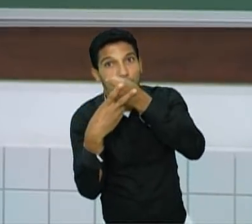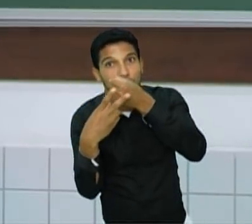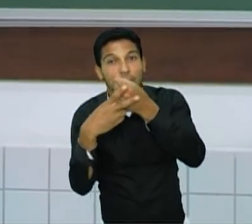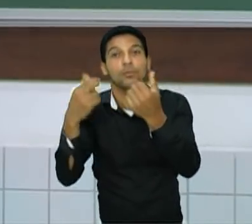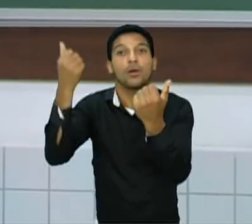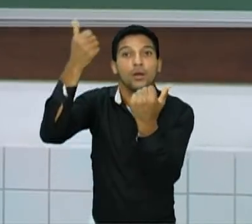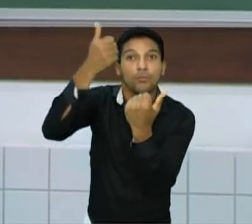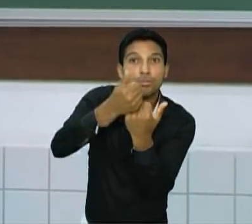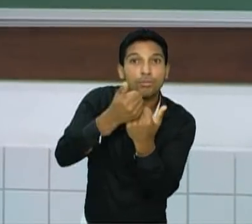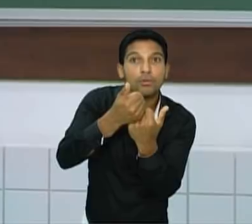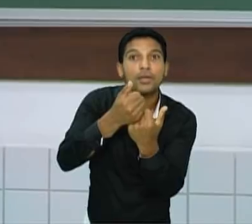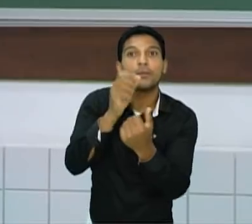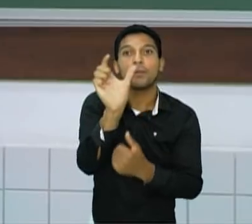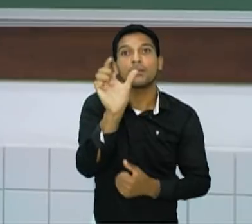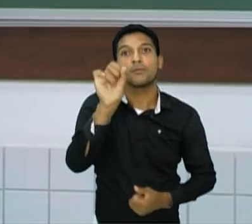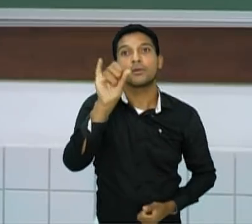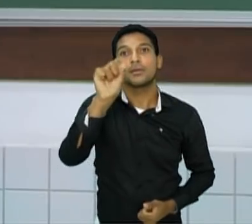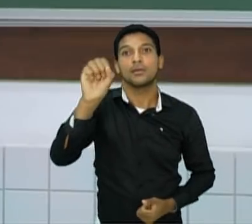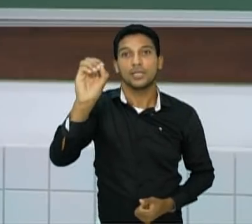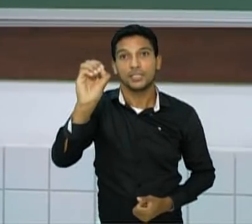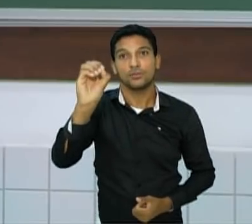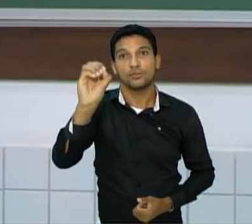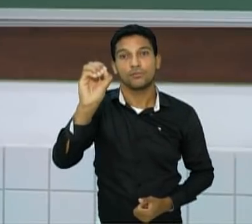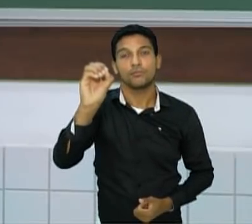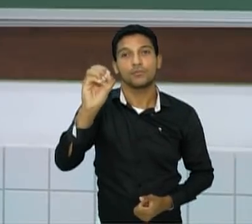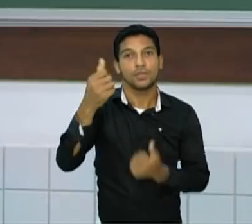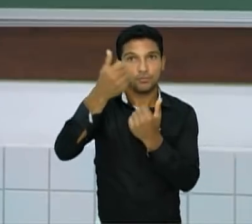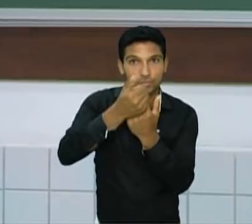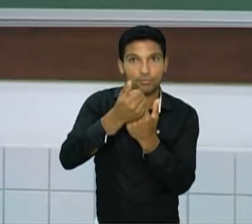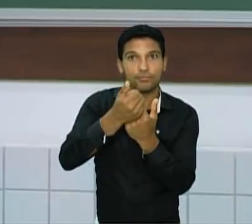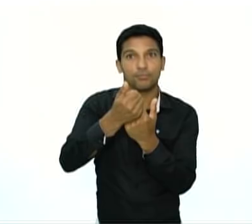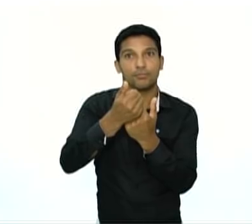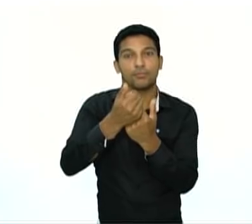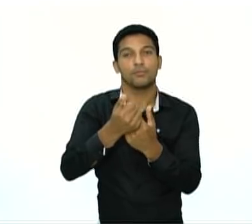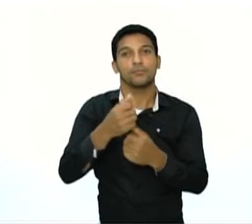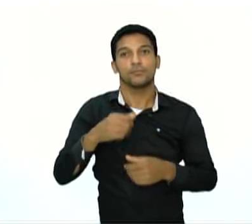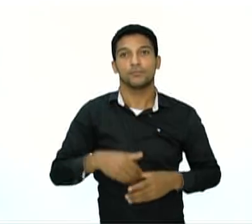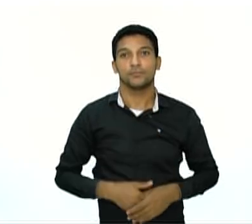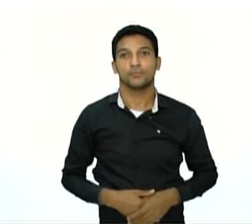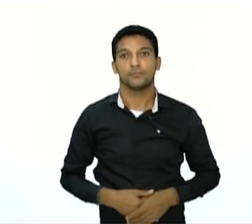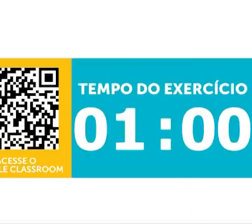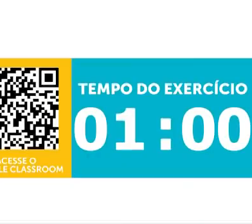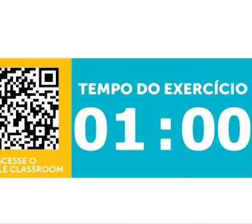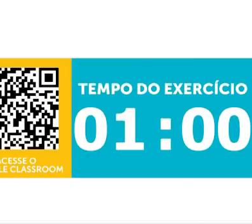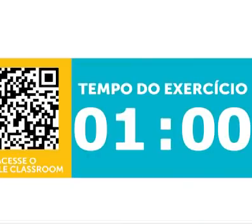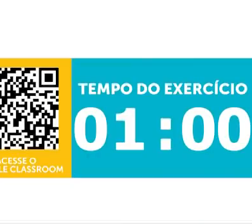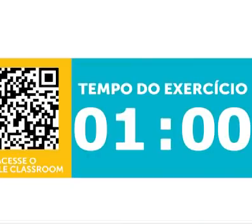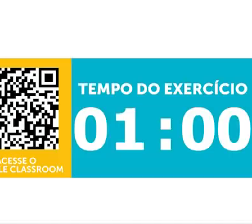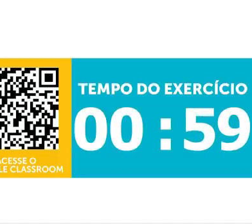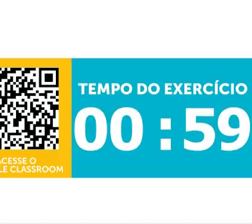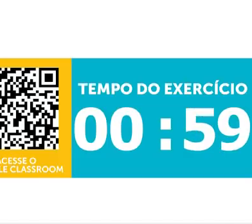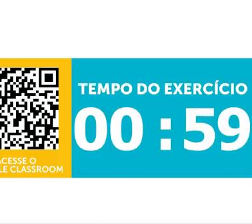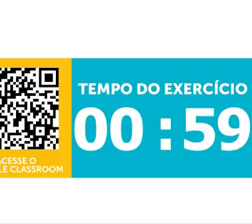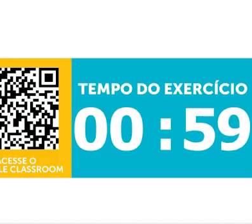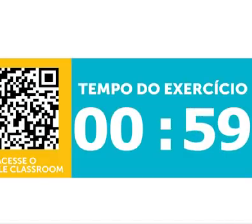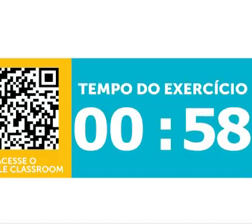a palavra isso, para a gente ver se é uma oração subordinada. Pense um pouquinho, eu já retorno.